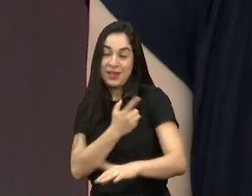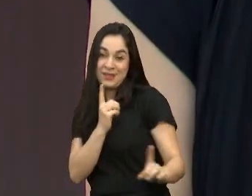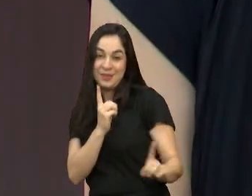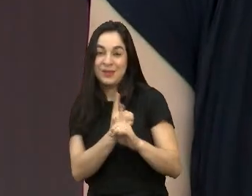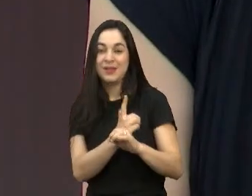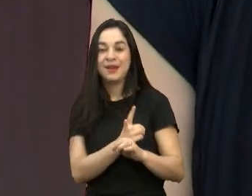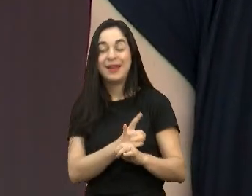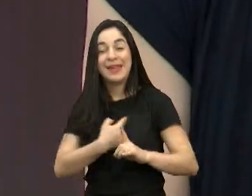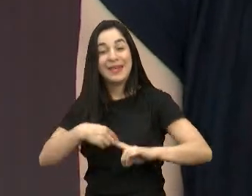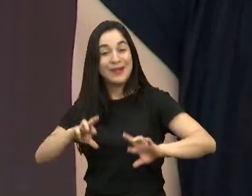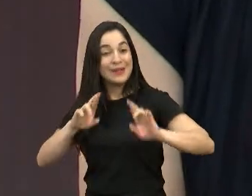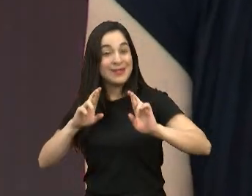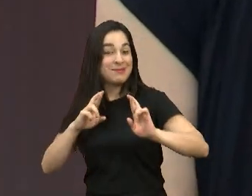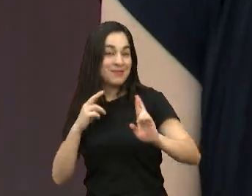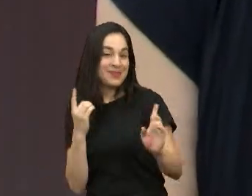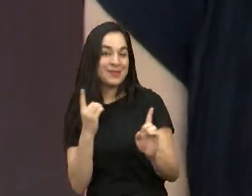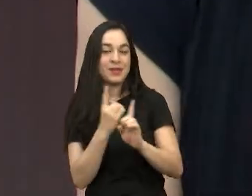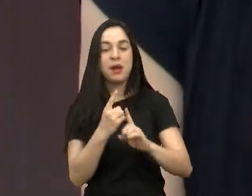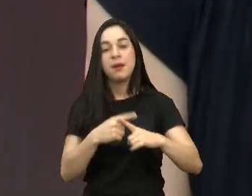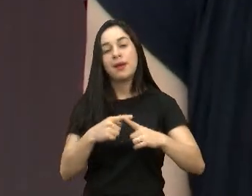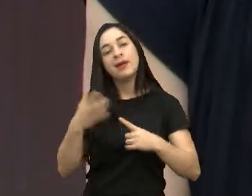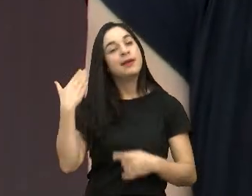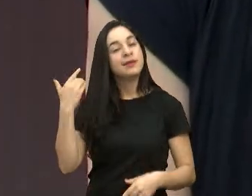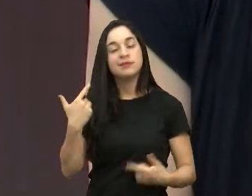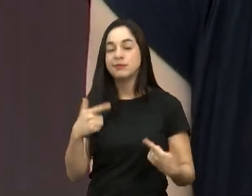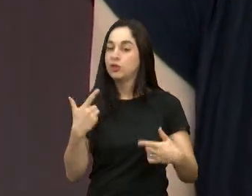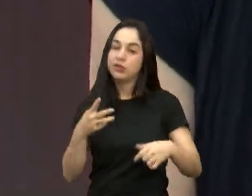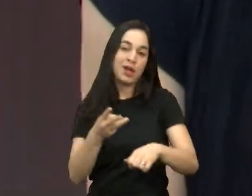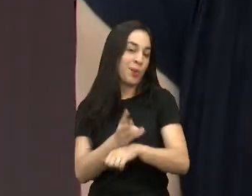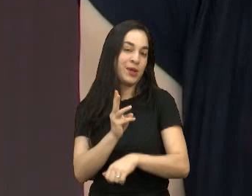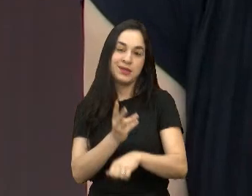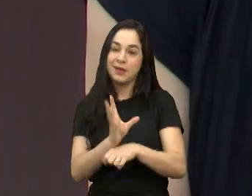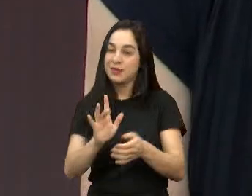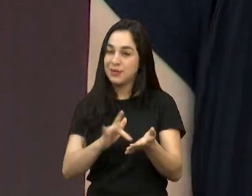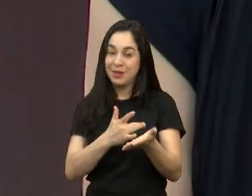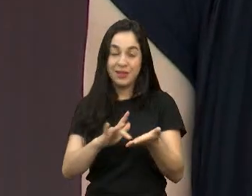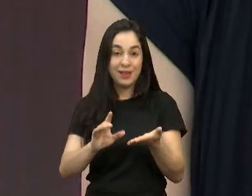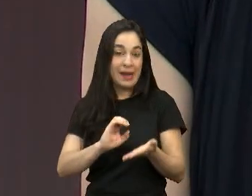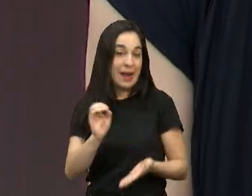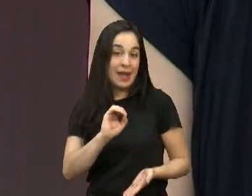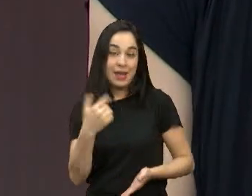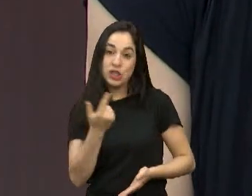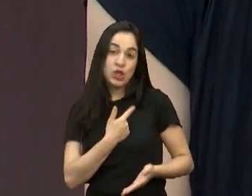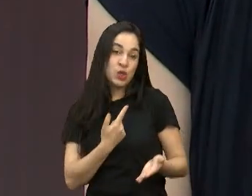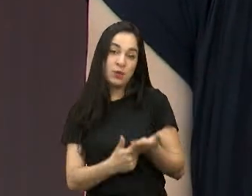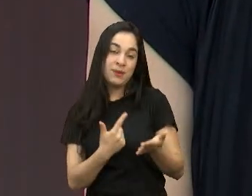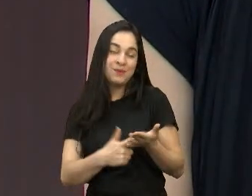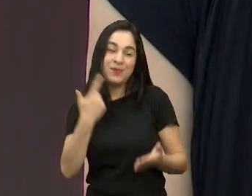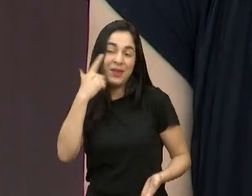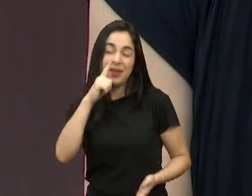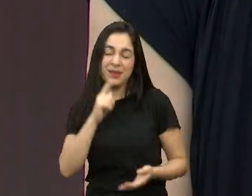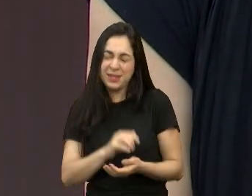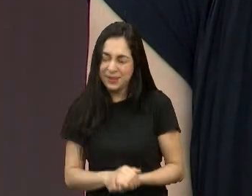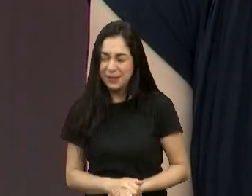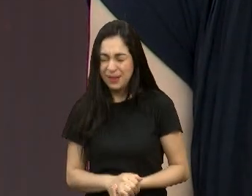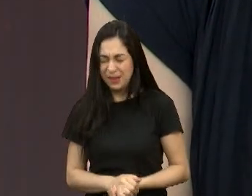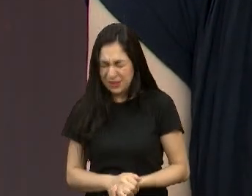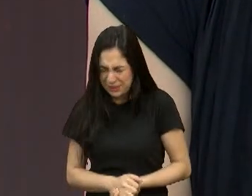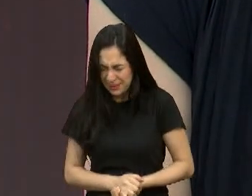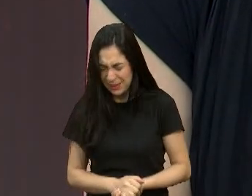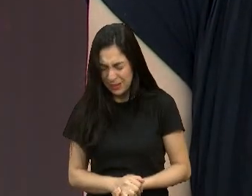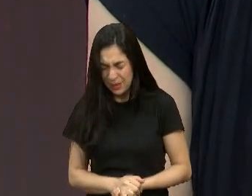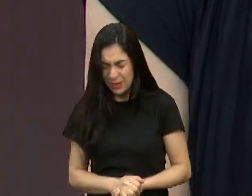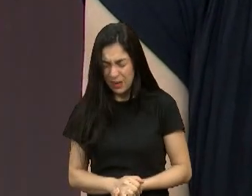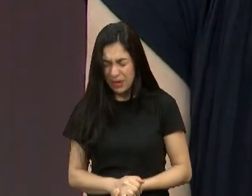eu torcia para encontrá-lo. Era uma época que não tinha celular, WhatsApp, nada disso, então você não combinava. Era na sorte. Mas